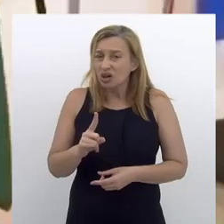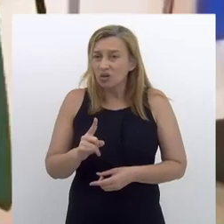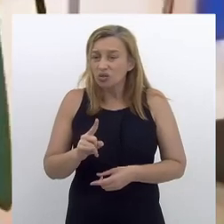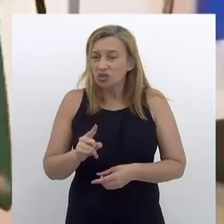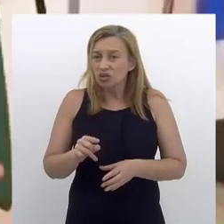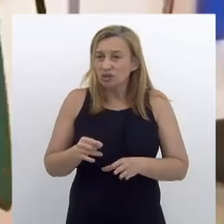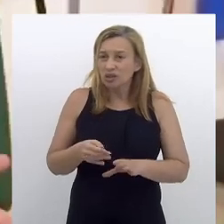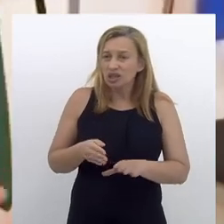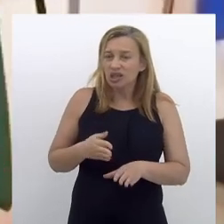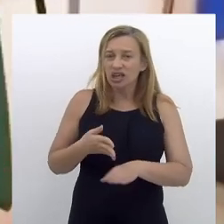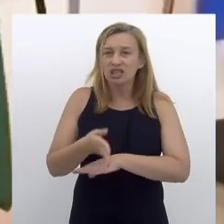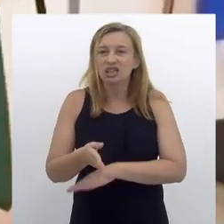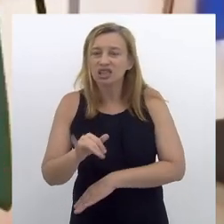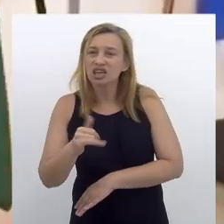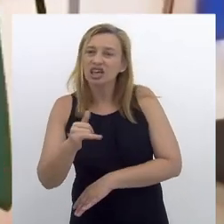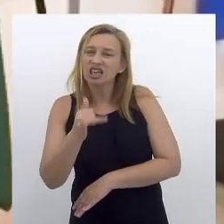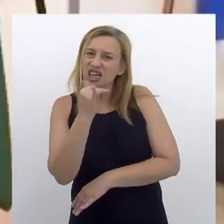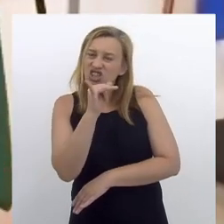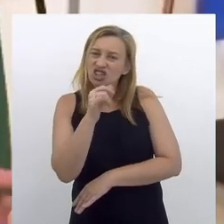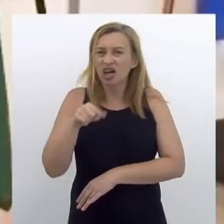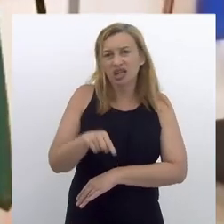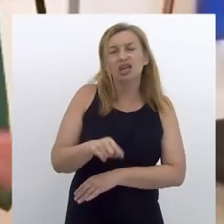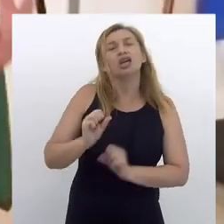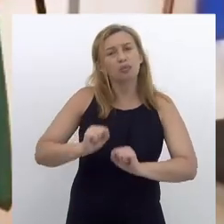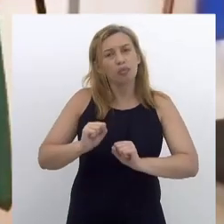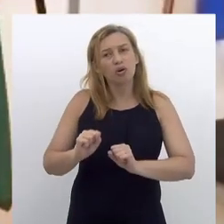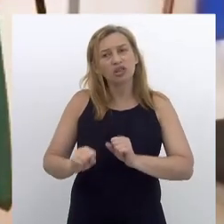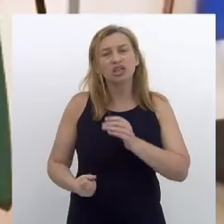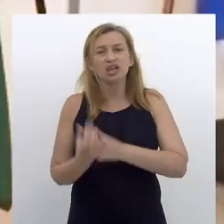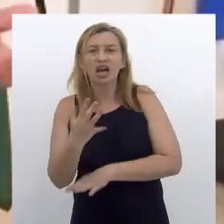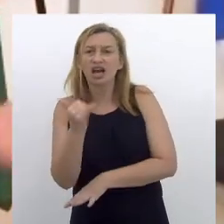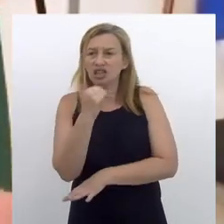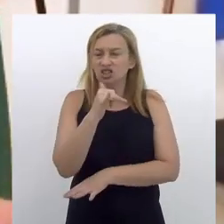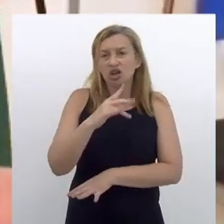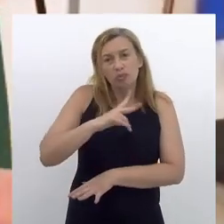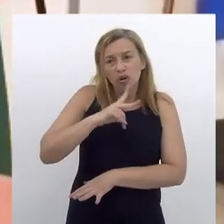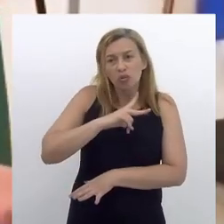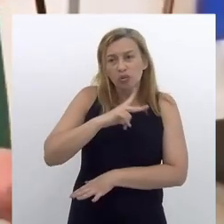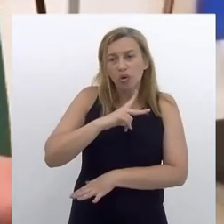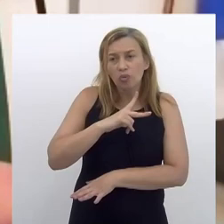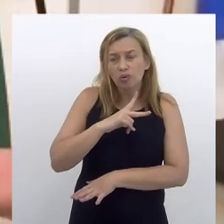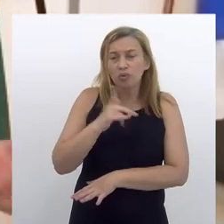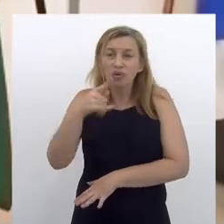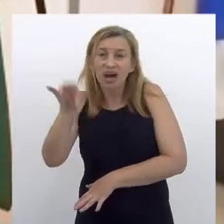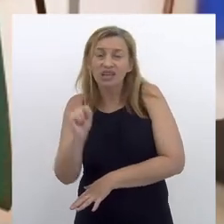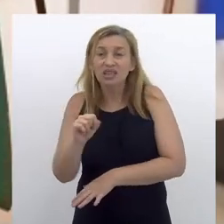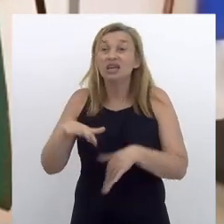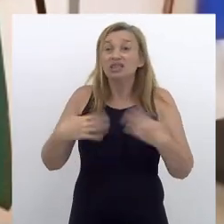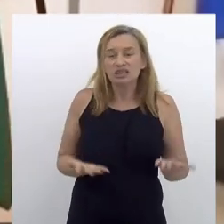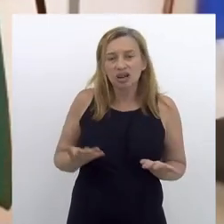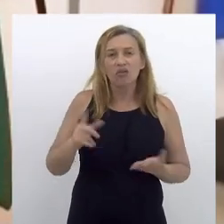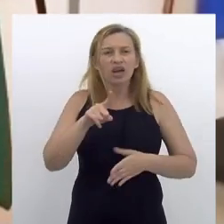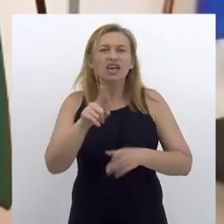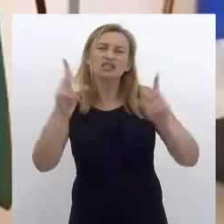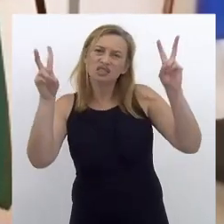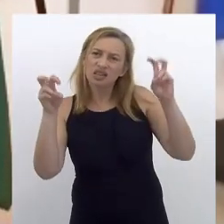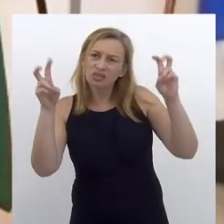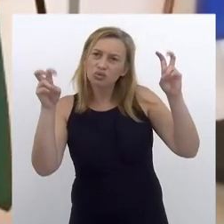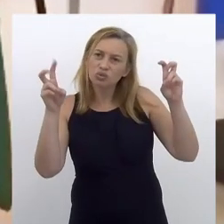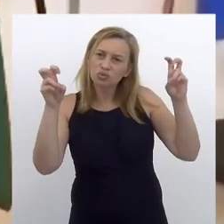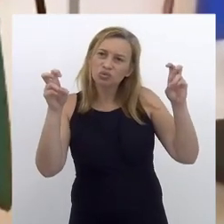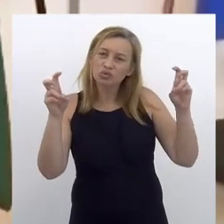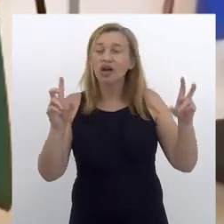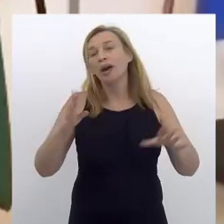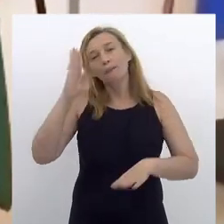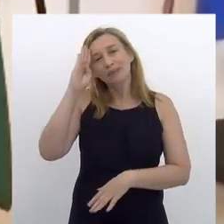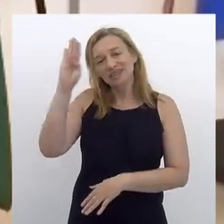injetando energia aqui, que a gente pode gerar energia pelo próprio gás. Então, essas